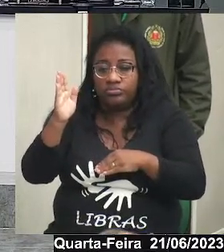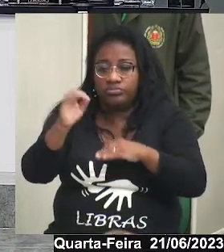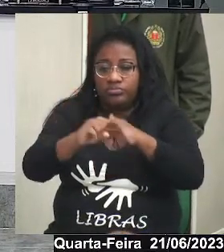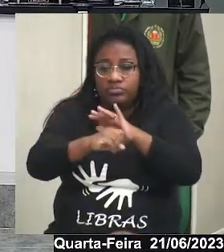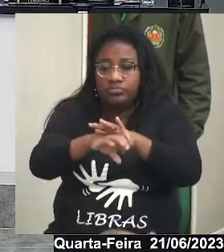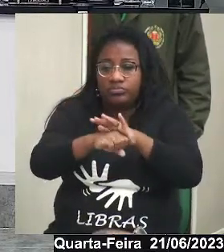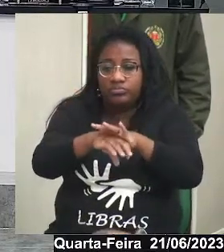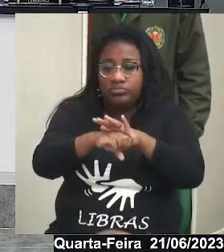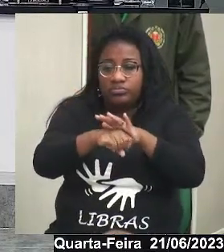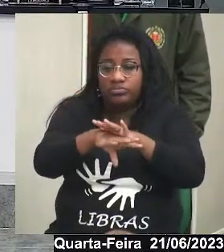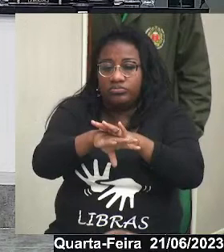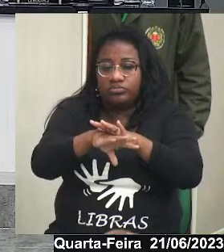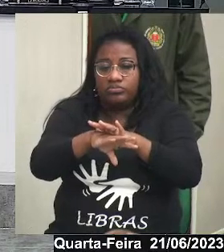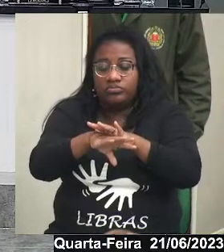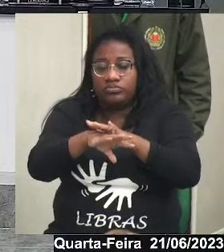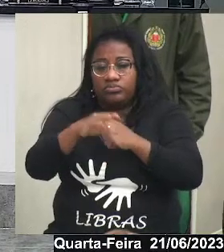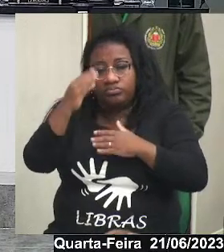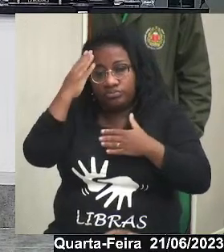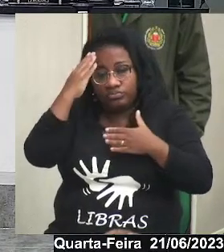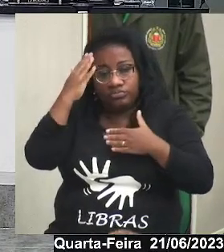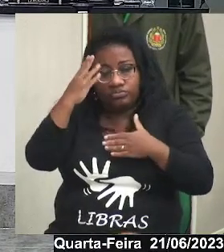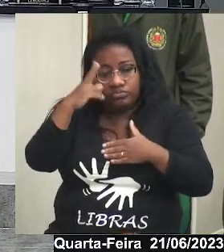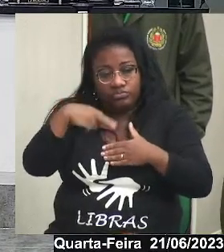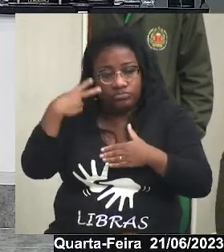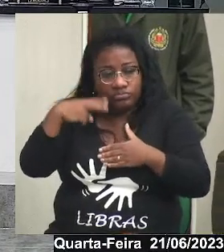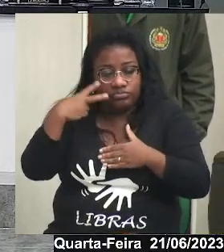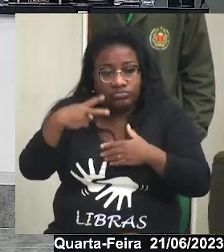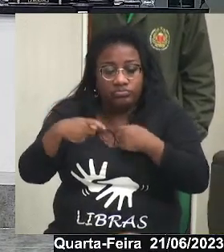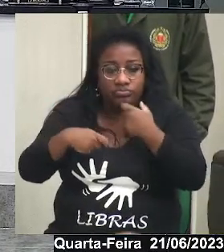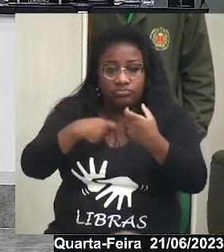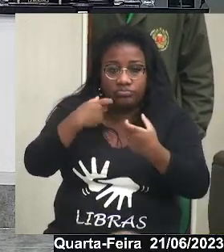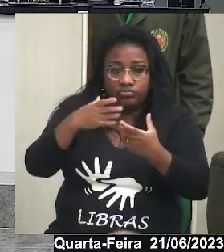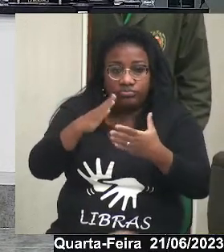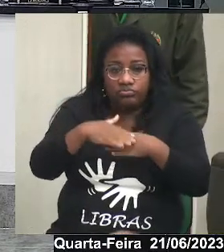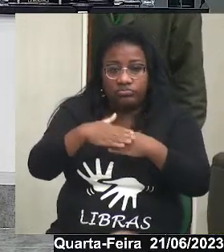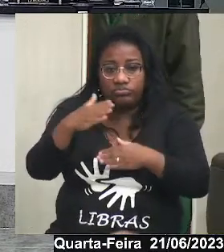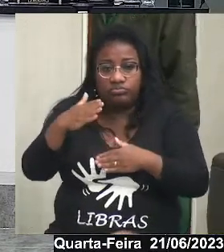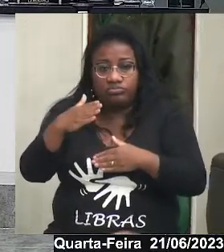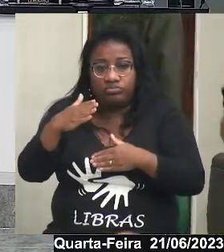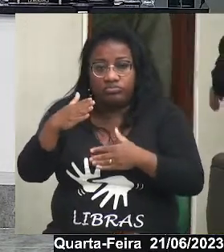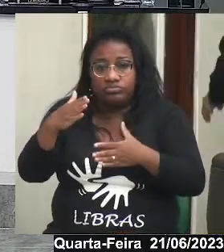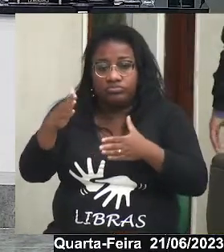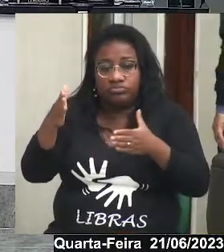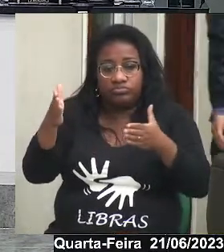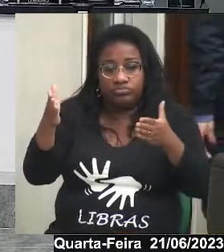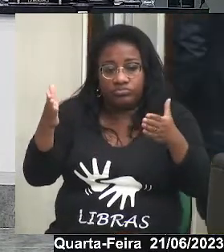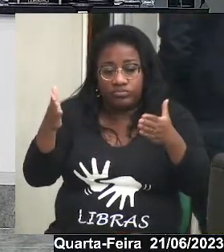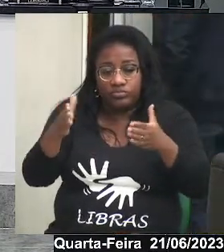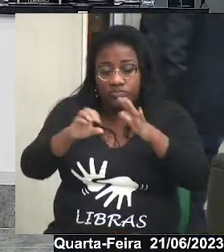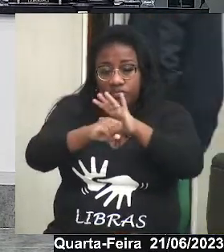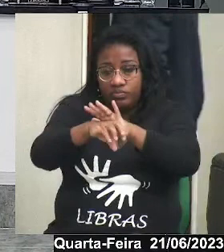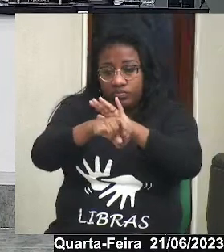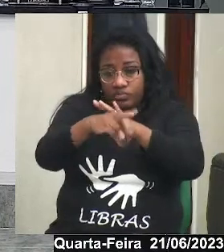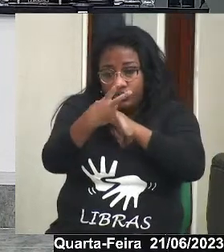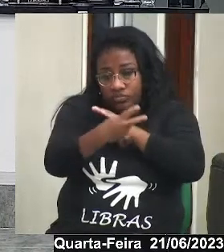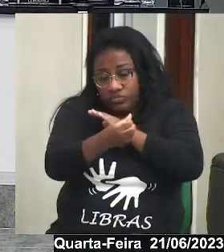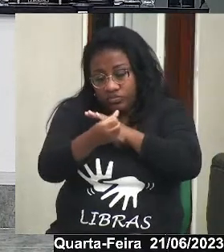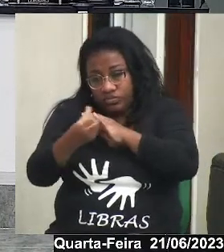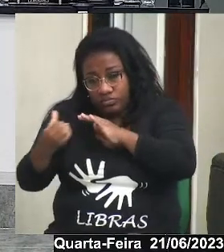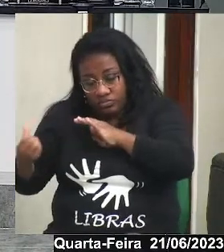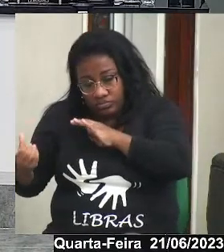06824-1770. Fazendo uso exclusivo de carros menores para coleta, vez que o caminhão não possui dimensão adequada para atender a via.